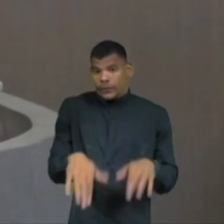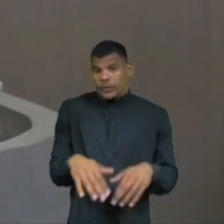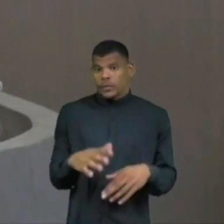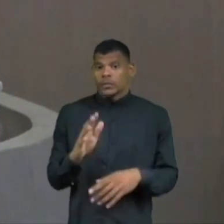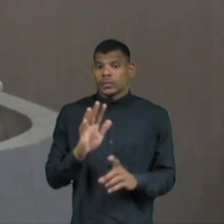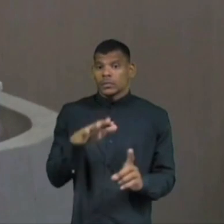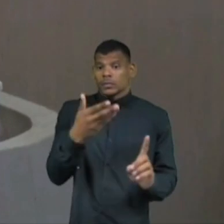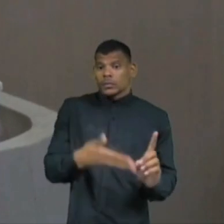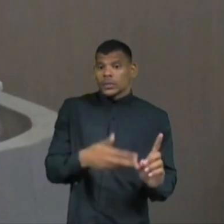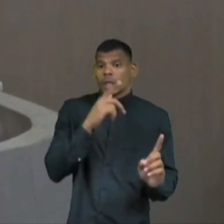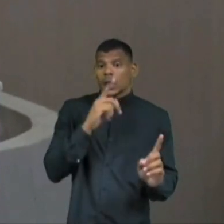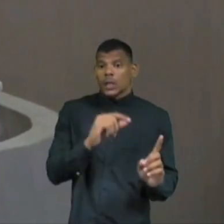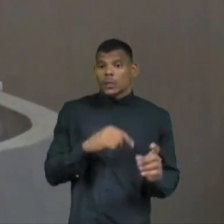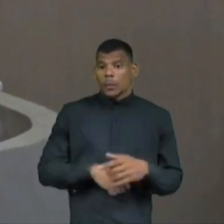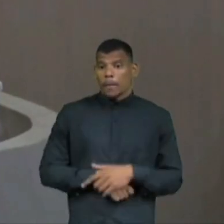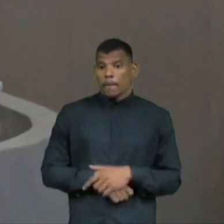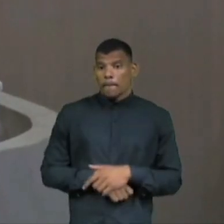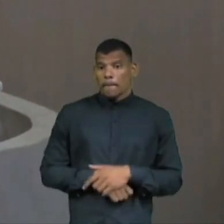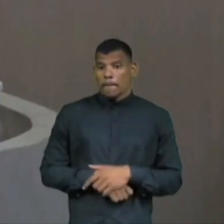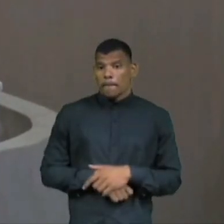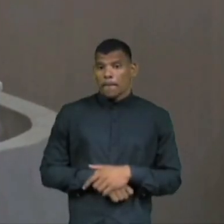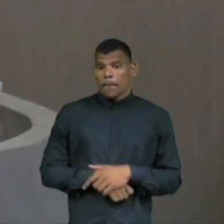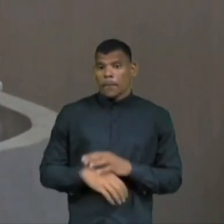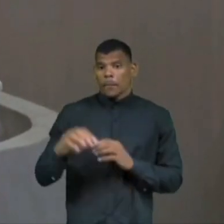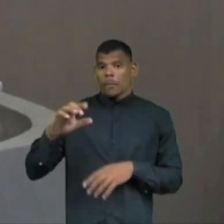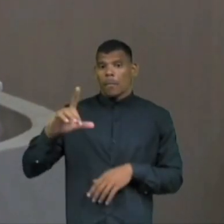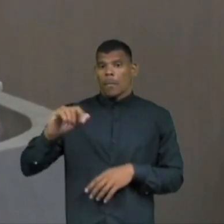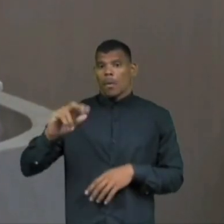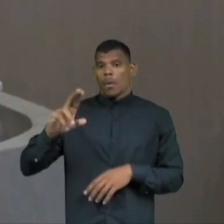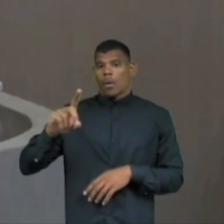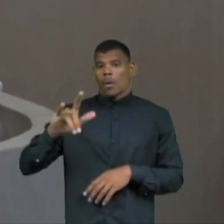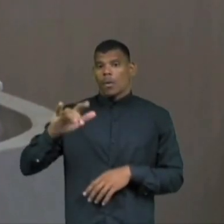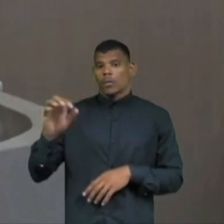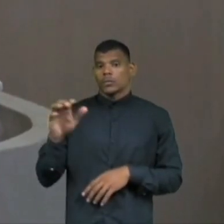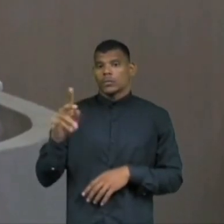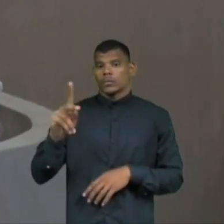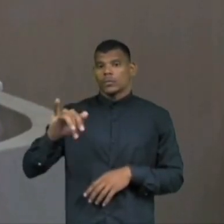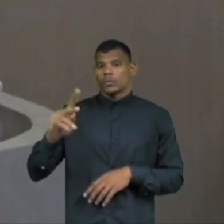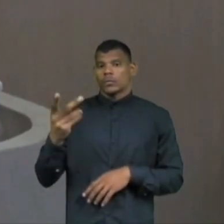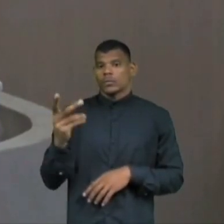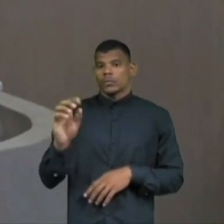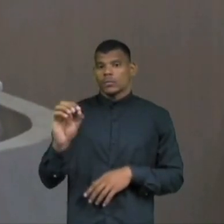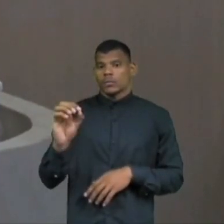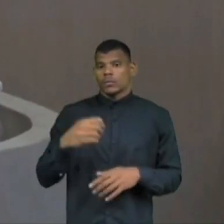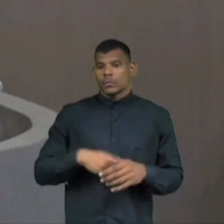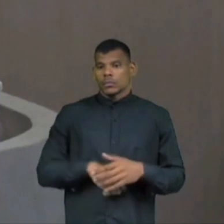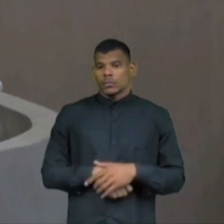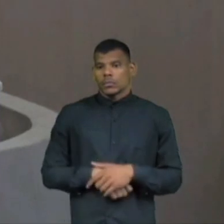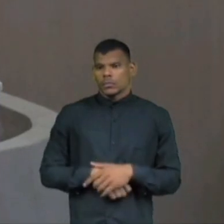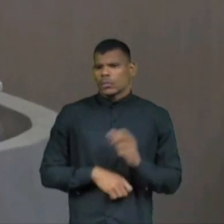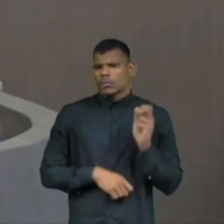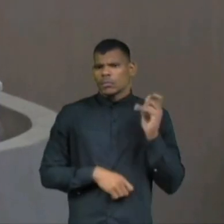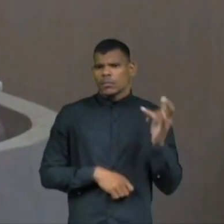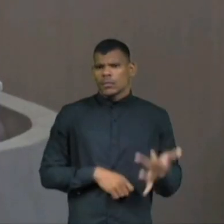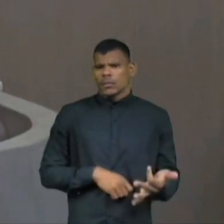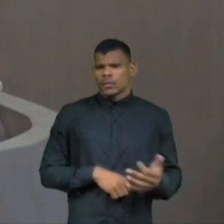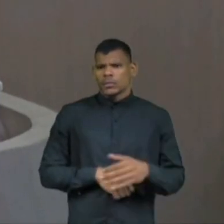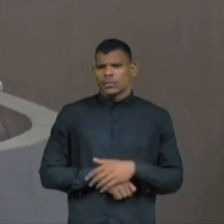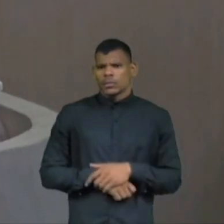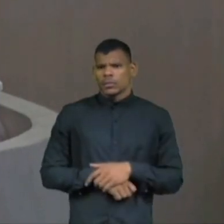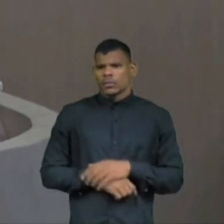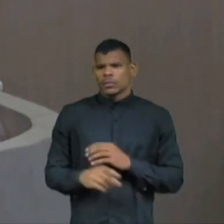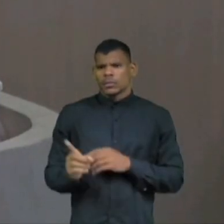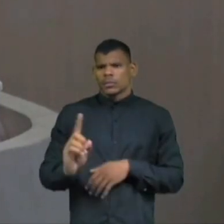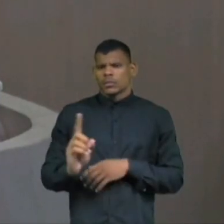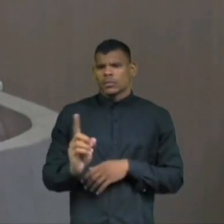elogiando a fala do nosso deputado Cláudio Pinho. Vossa Excelência nem precisava chegar de madrugada, porque matou a sessão com o